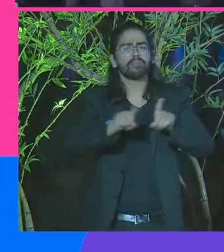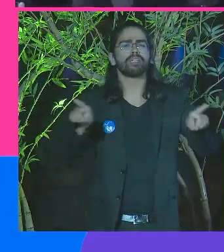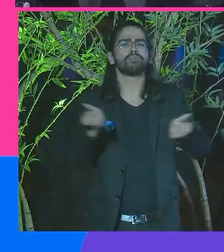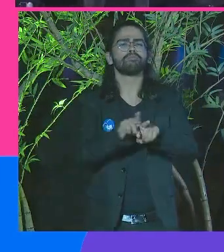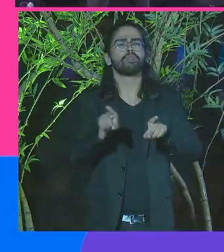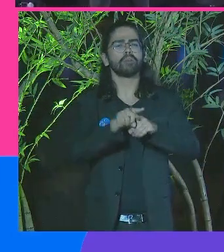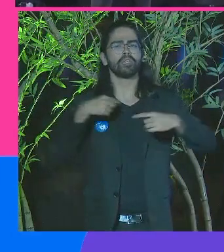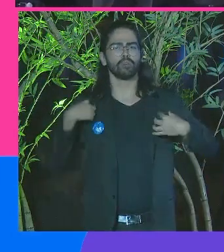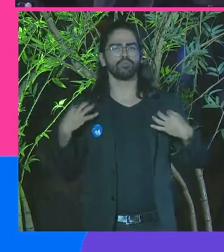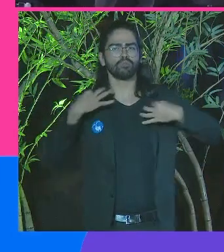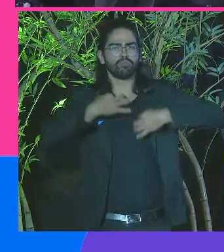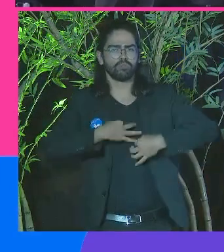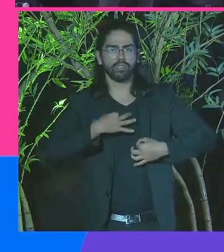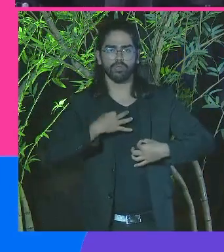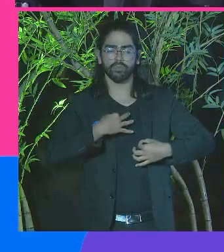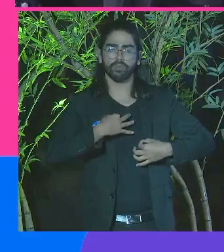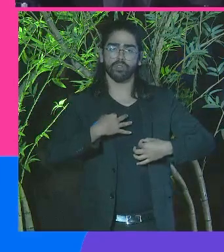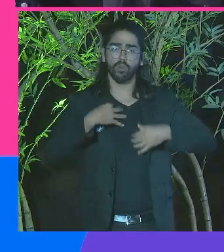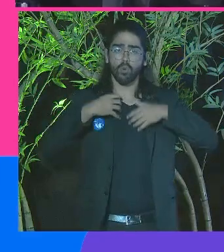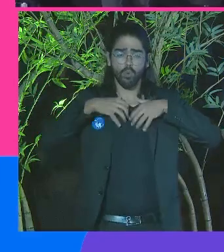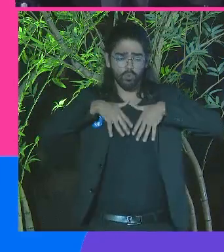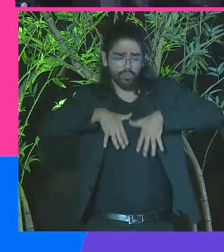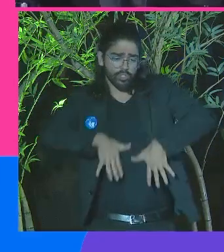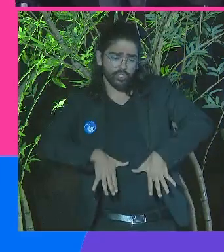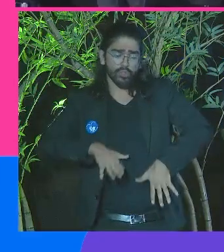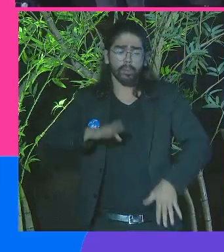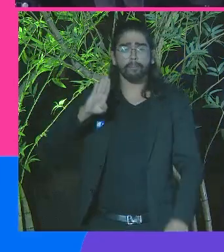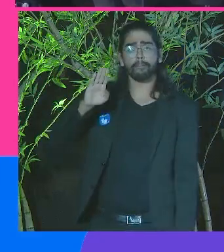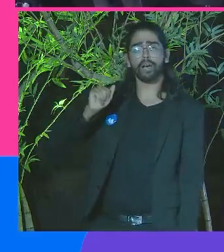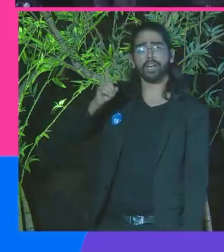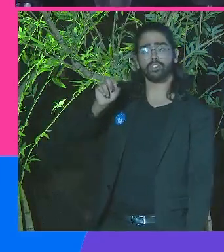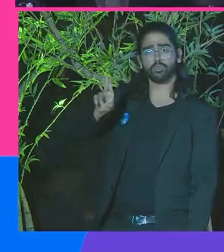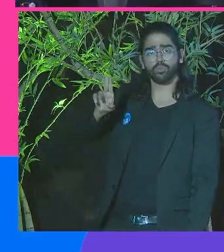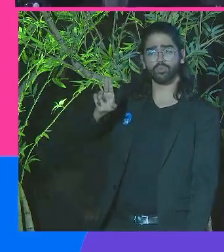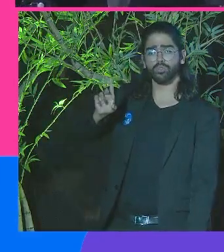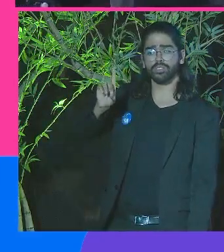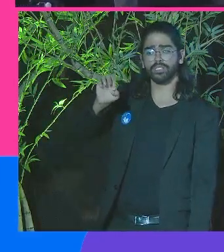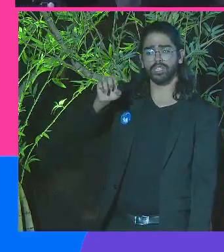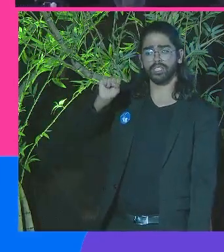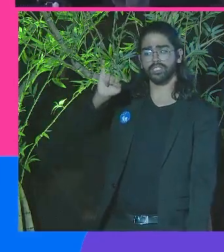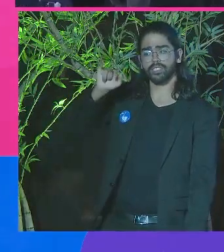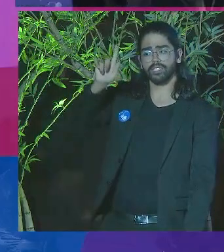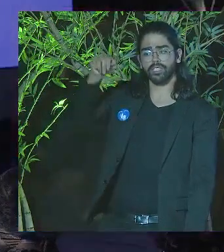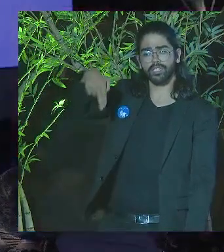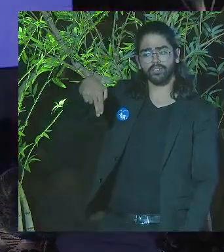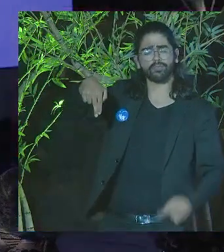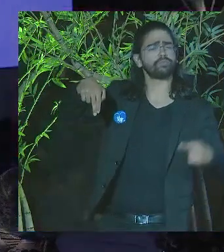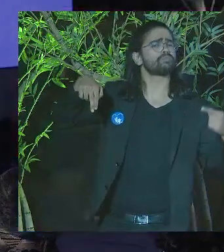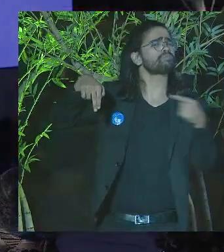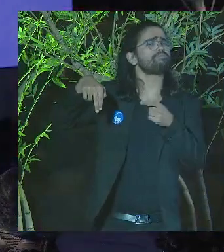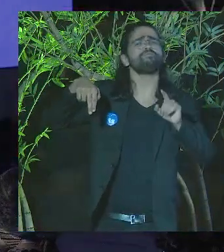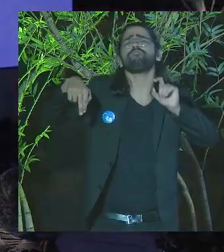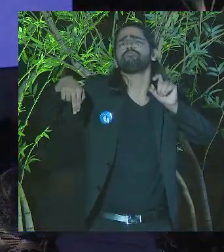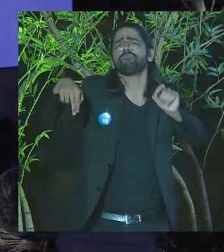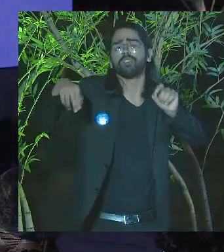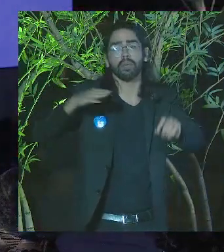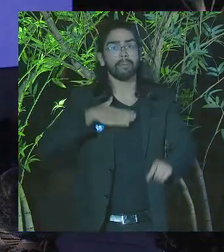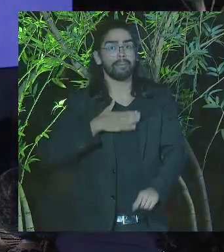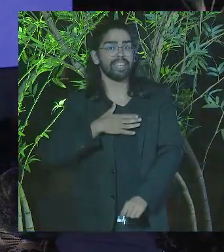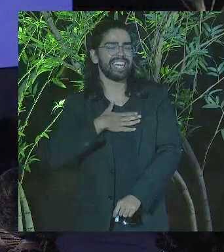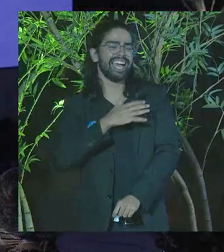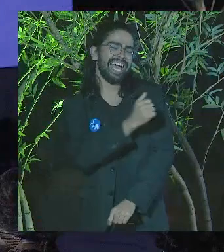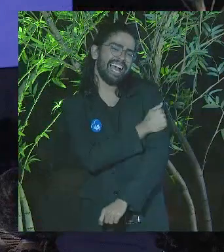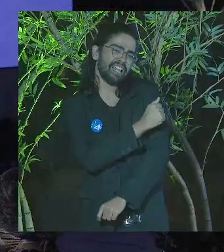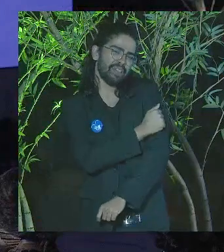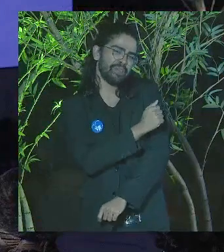vestindo aqui um vestido da Badu Design, que é a Badu Design, que foi idealizada por uma das minhas alunas ali